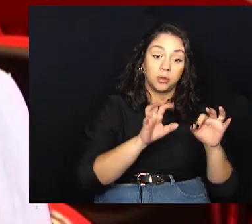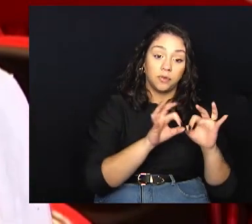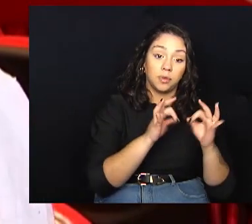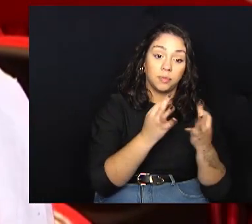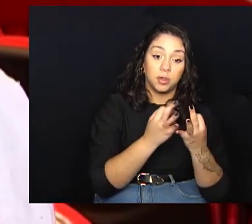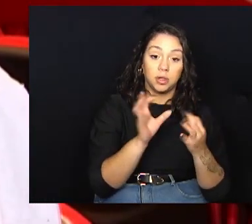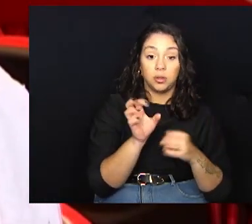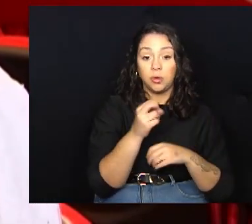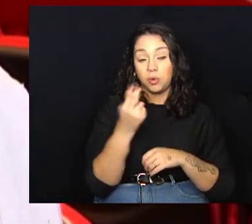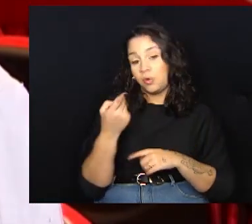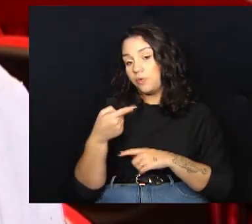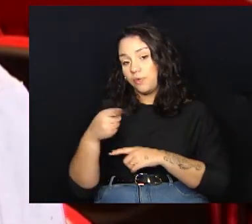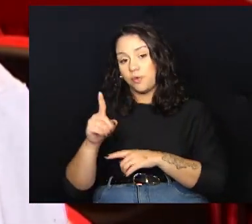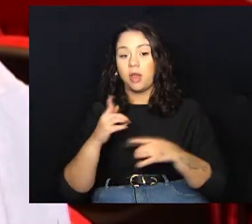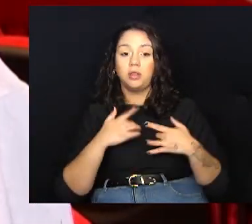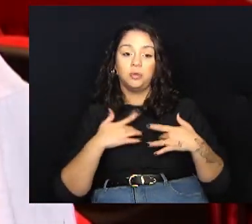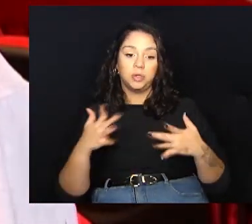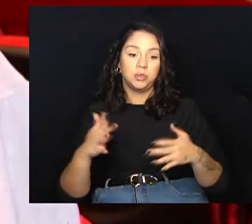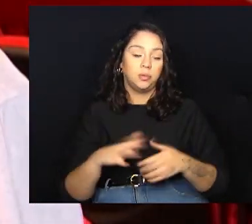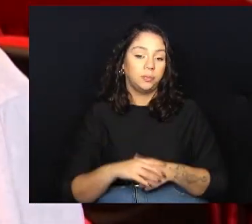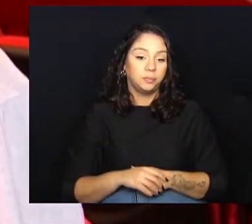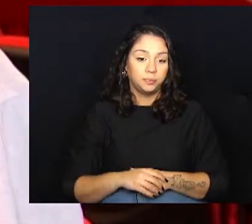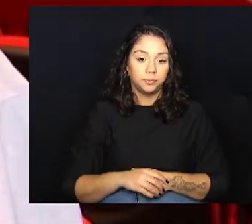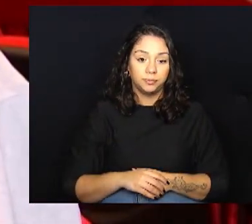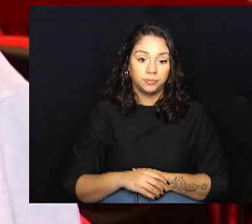ou se vai para adoção